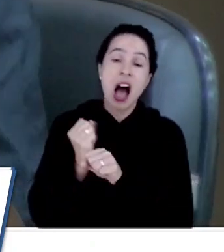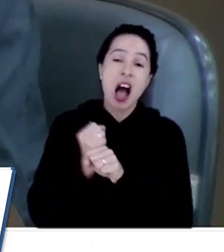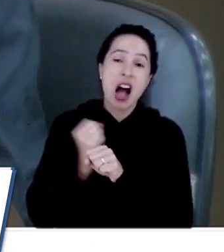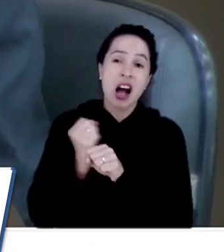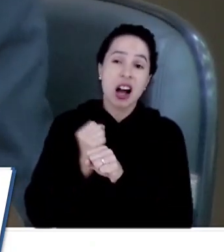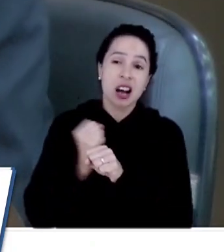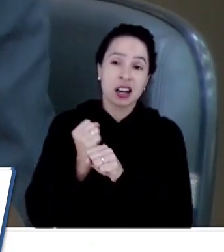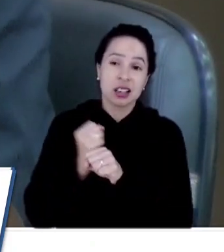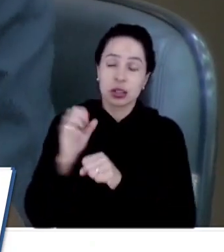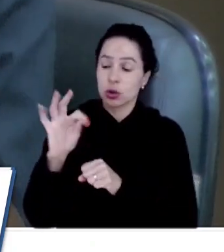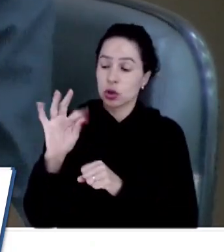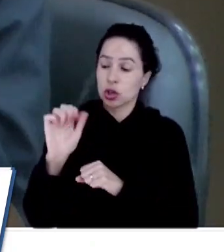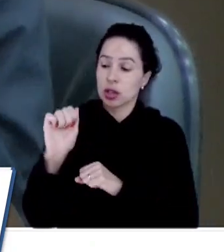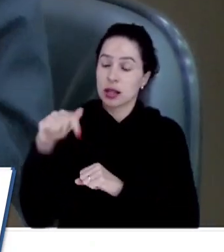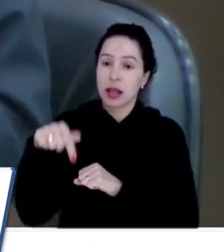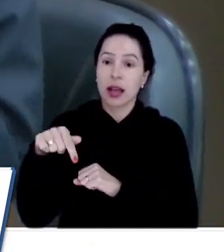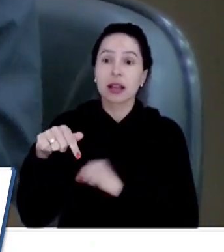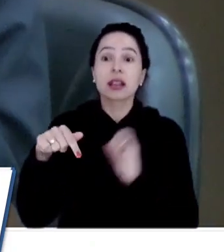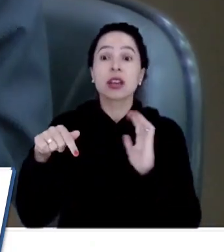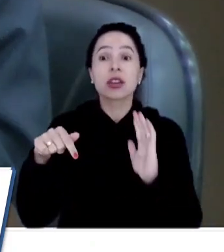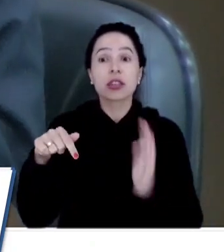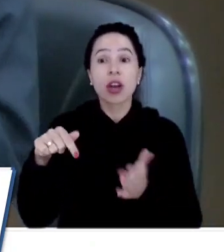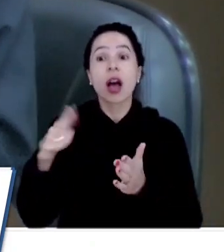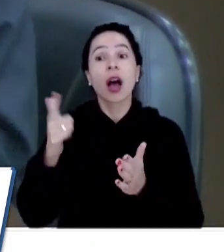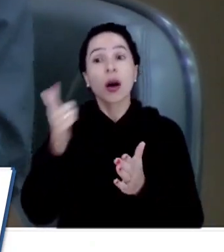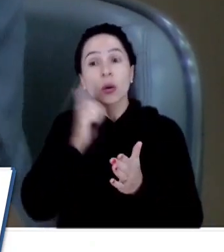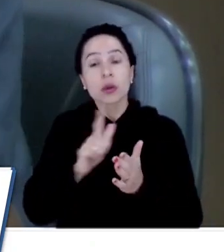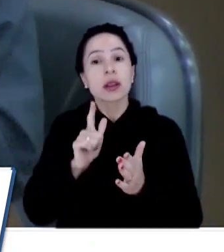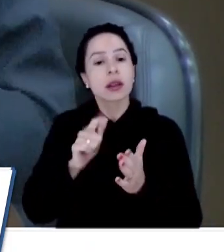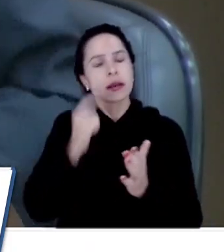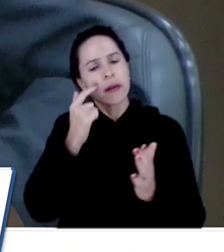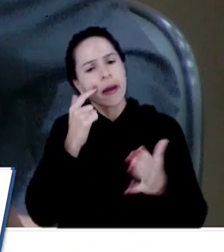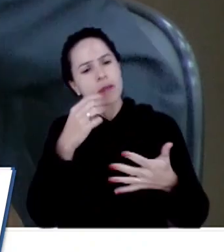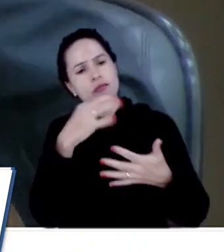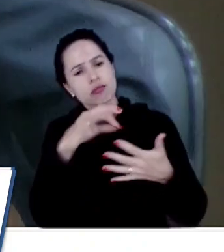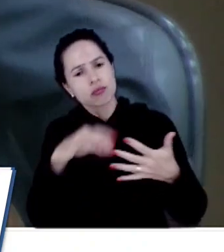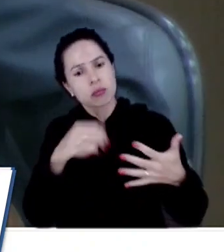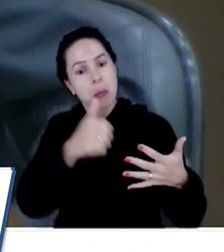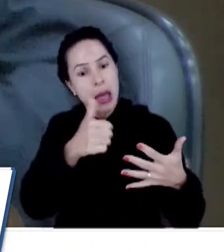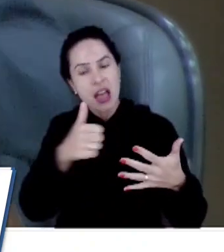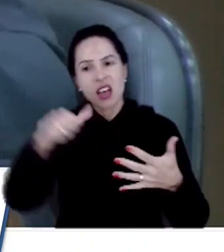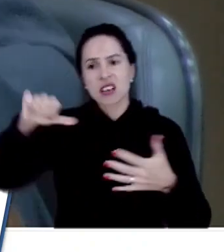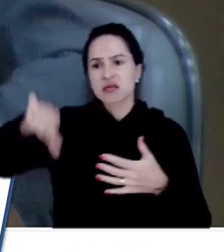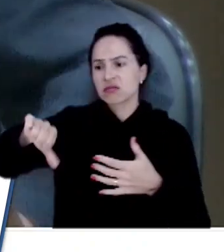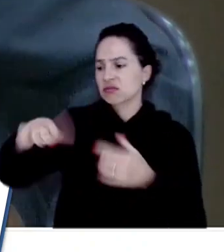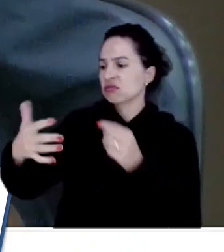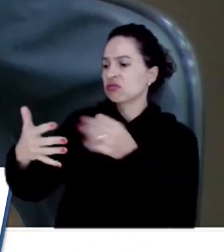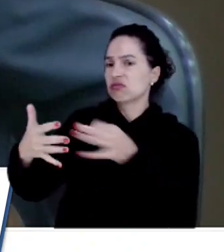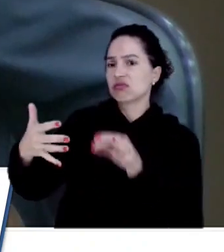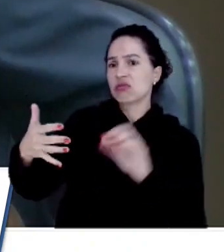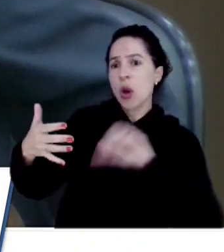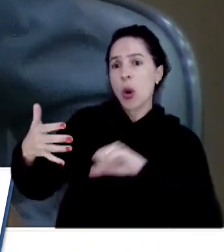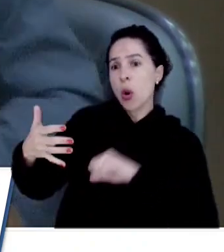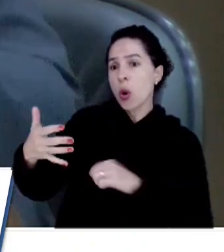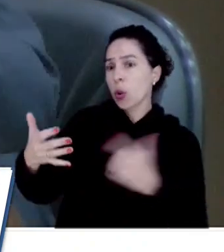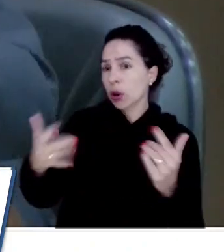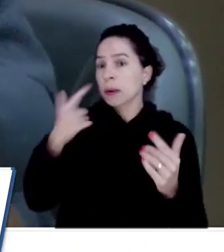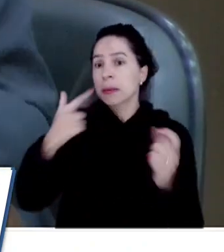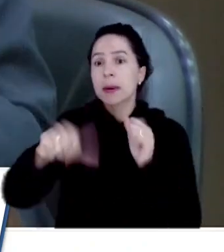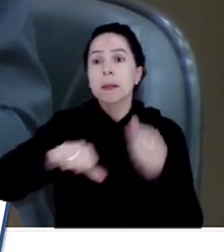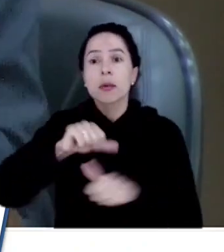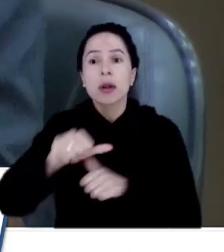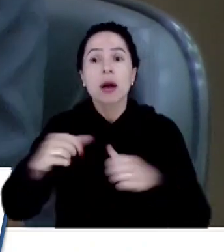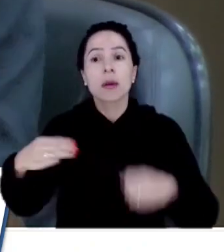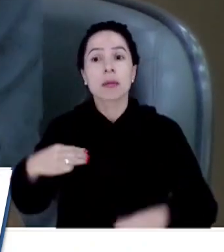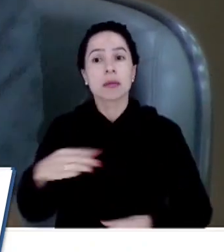execução do TAC, que já dava para pontuar o que está funcionando e o que, que não está. O que, que precisa ser mudado. O Ministério